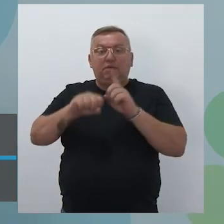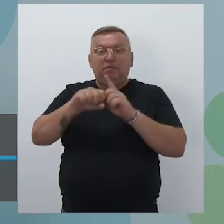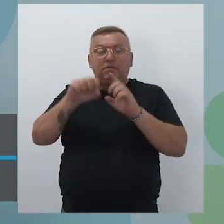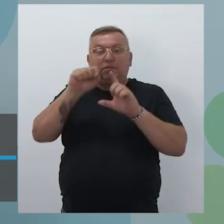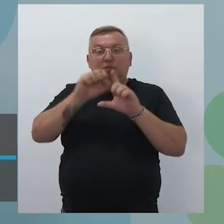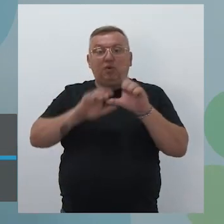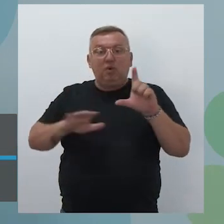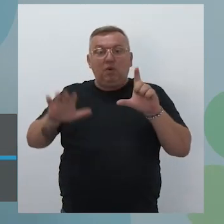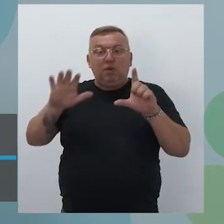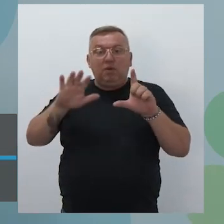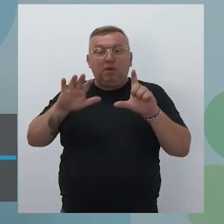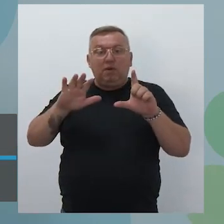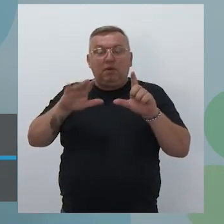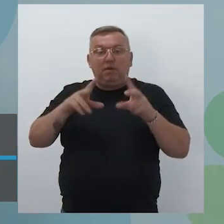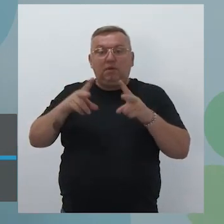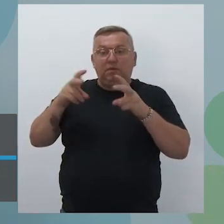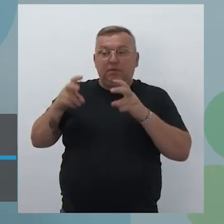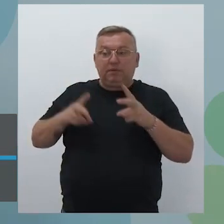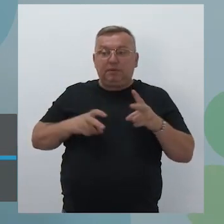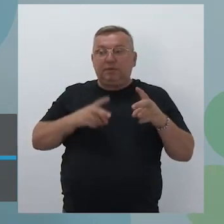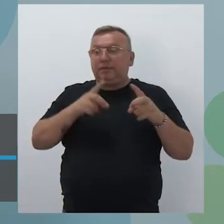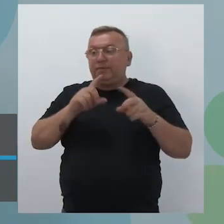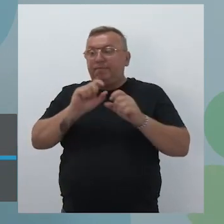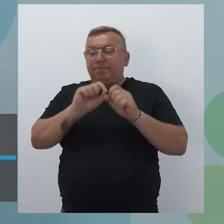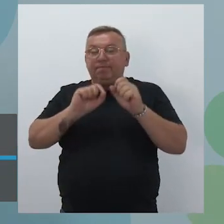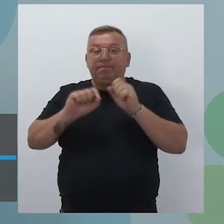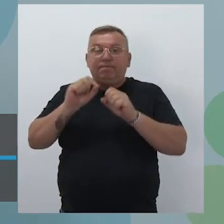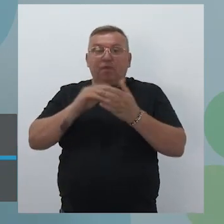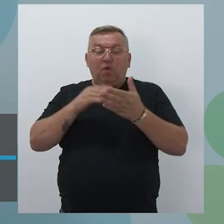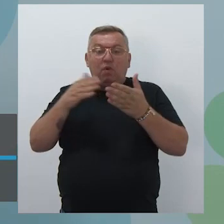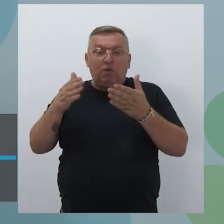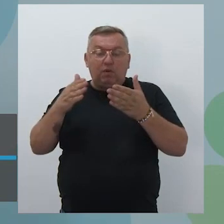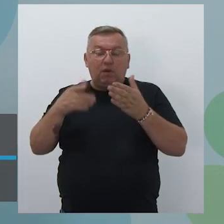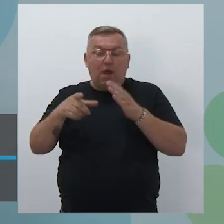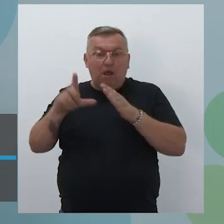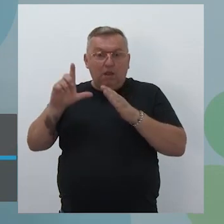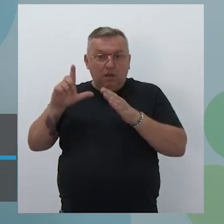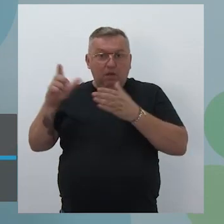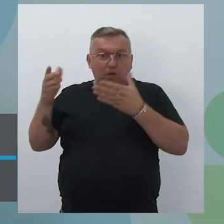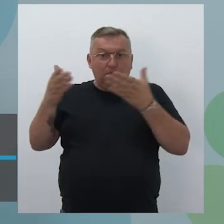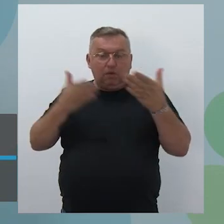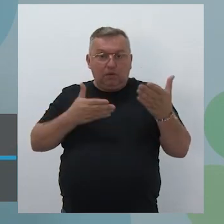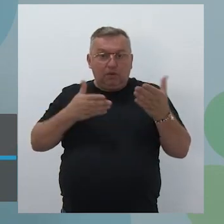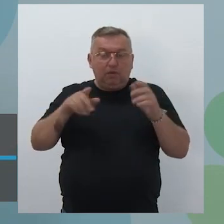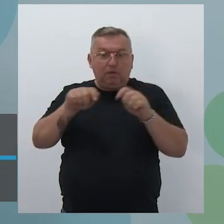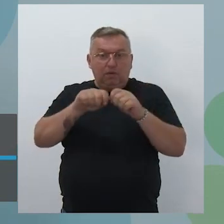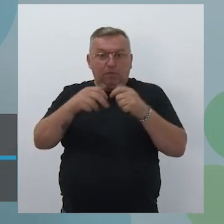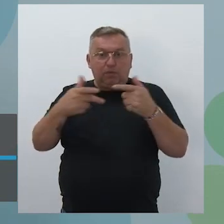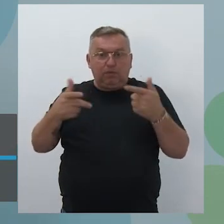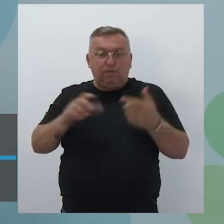compartilha das percepções que as falas dos redatores anteriores trouxeram na produção